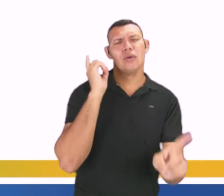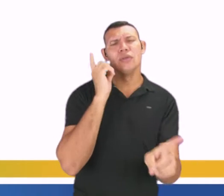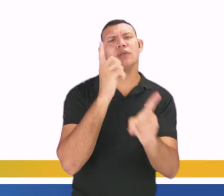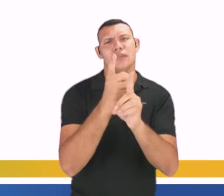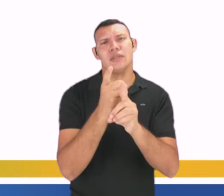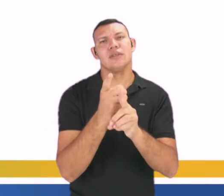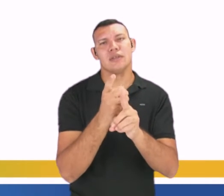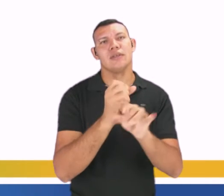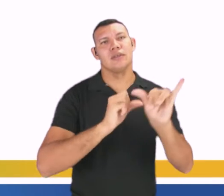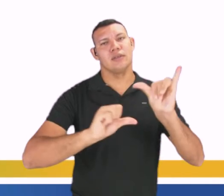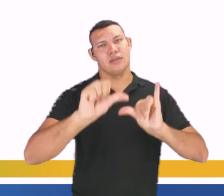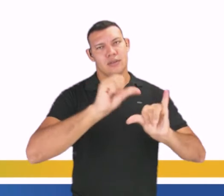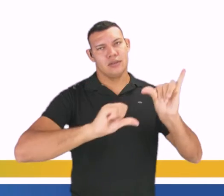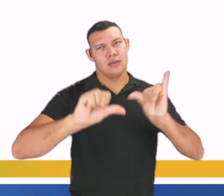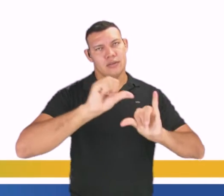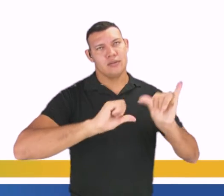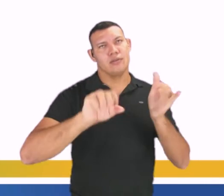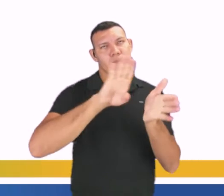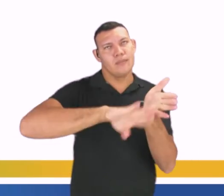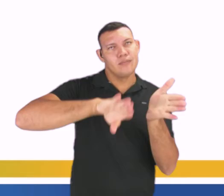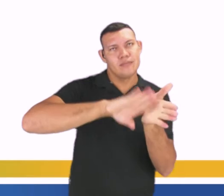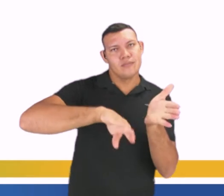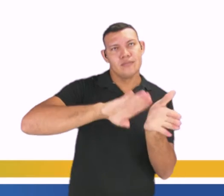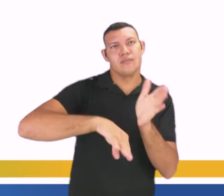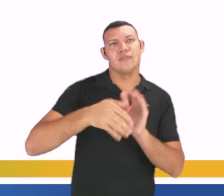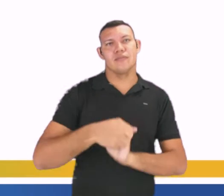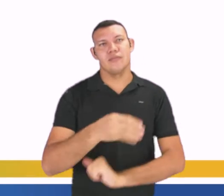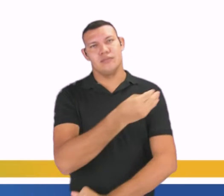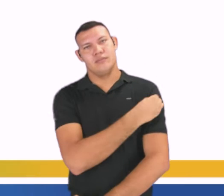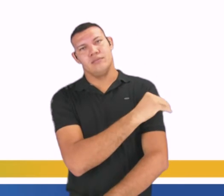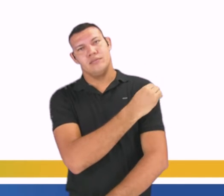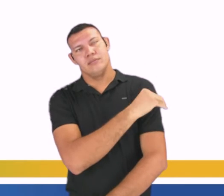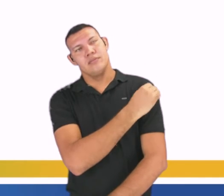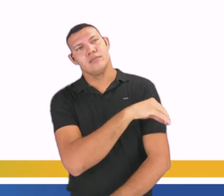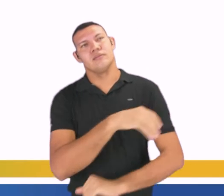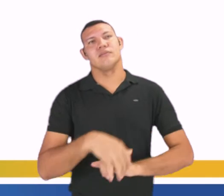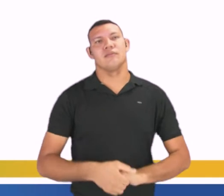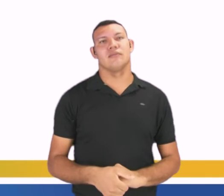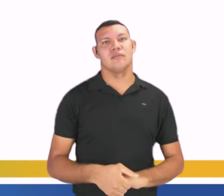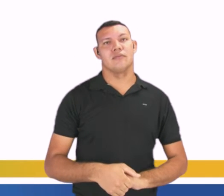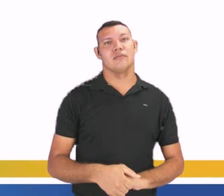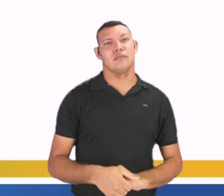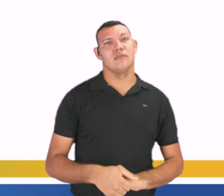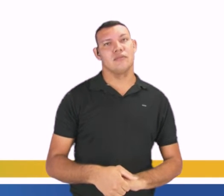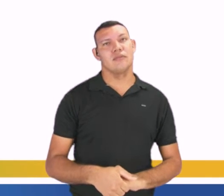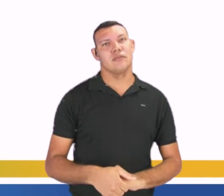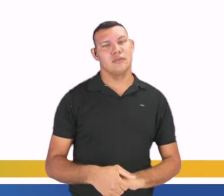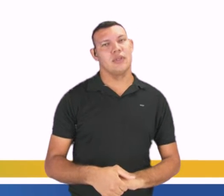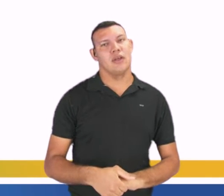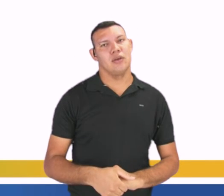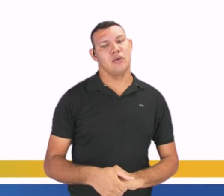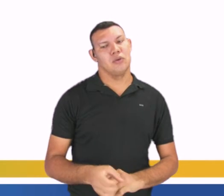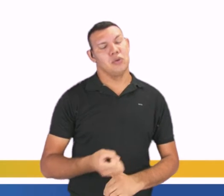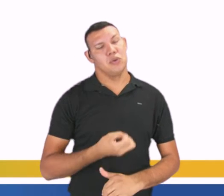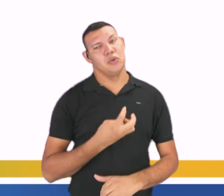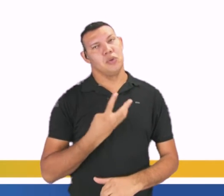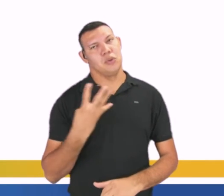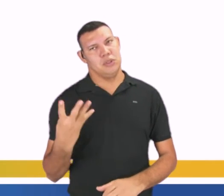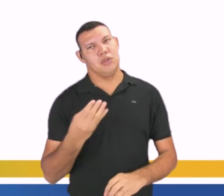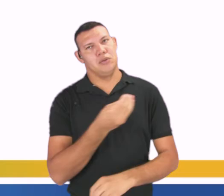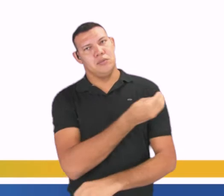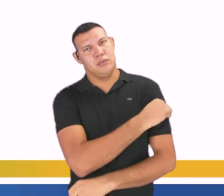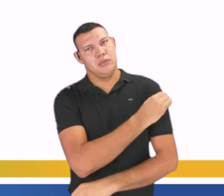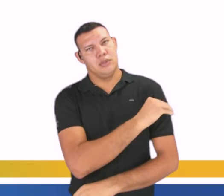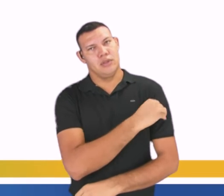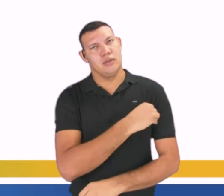eliminação, da desidratação do próprio álcool, dependendo do teor de álcool na bebida,